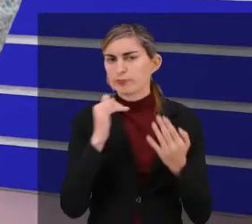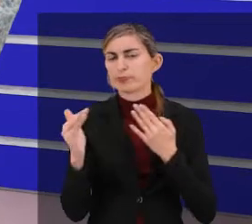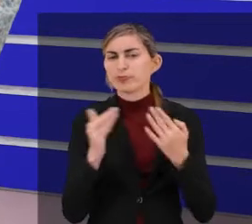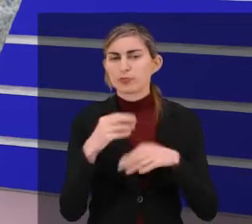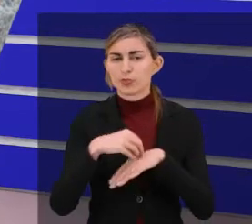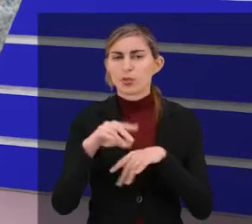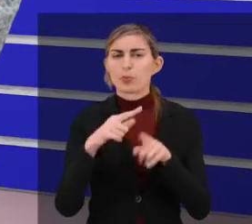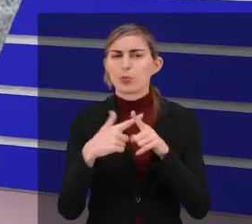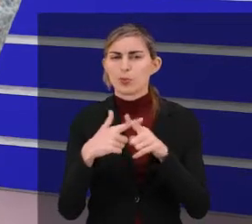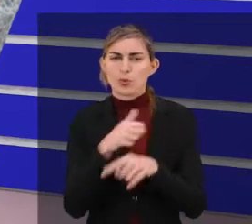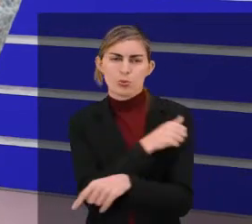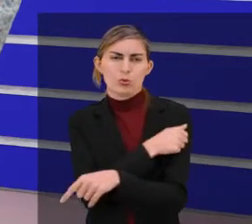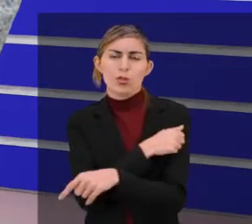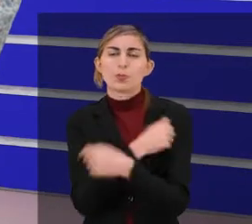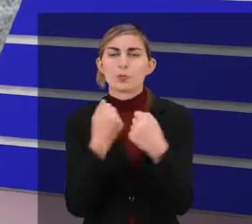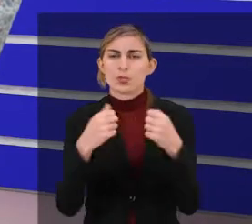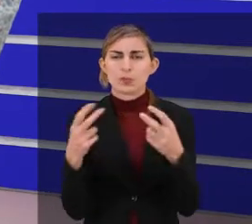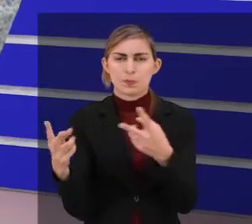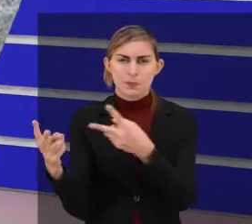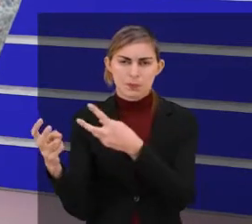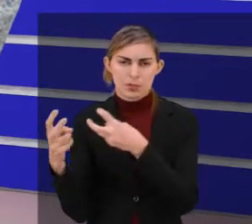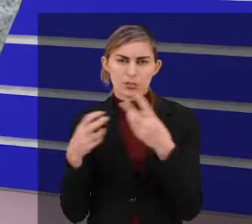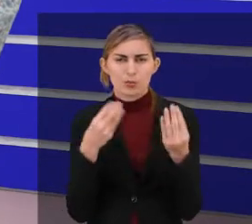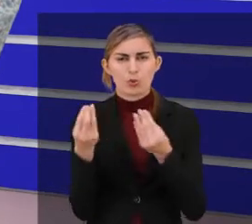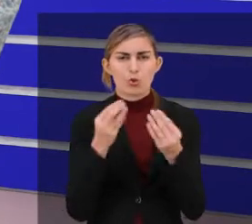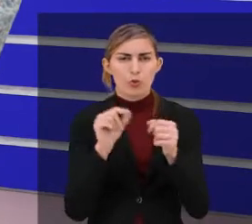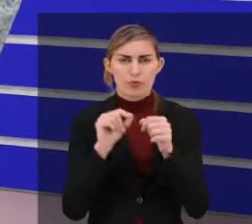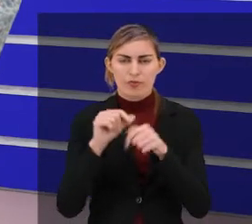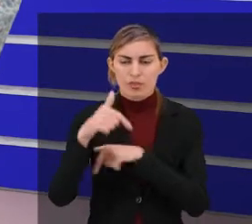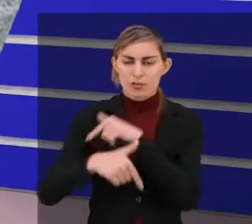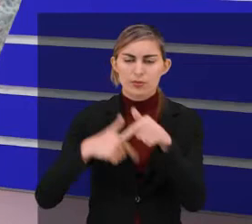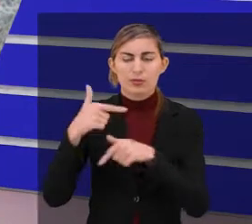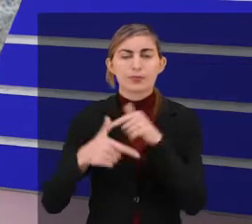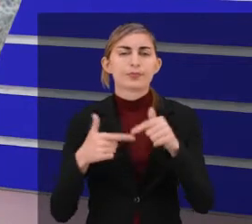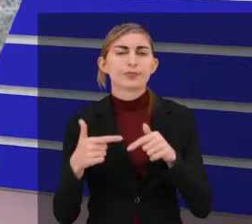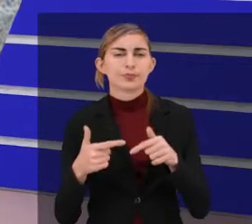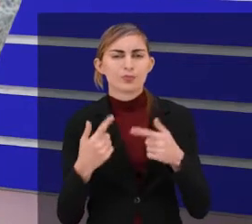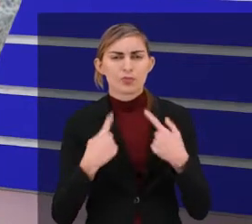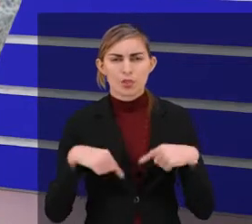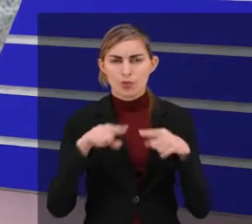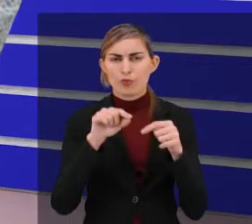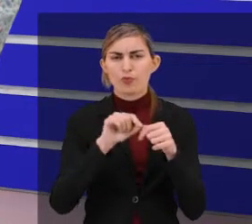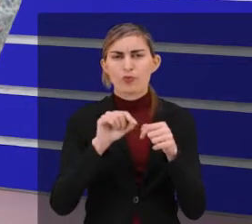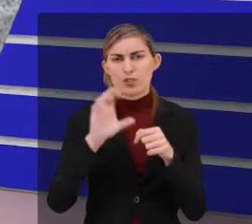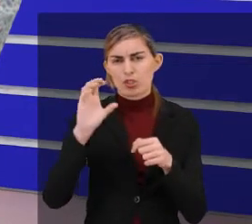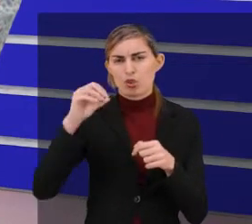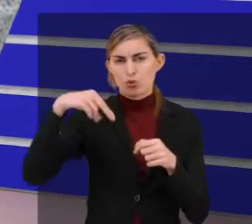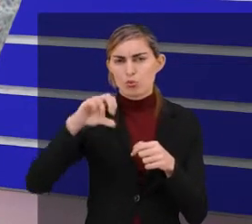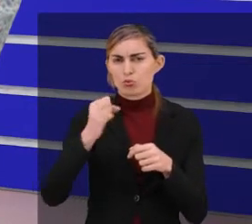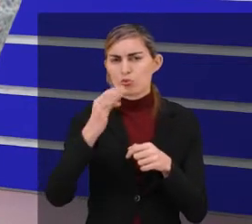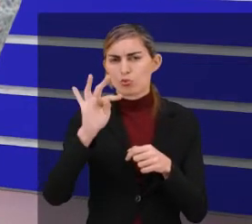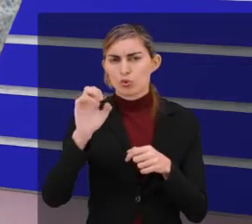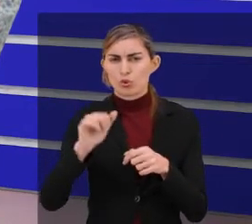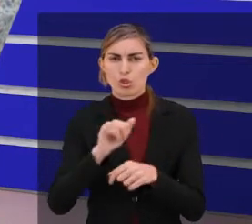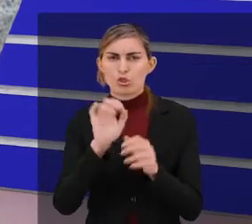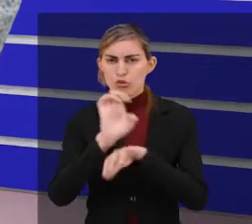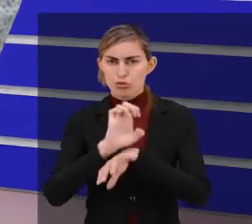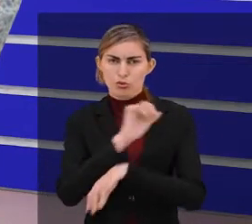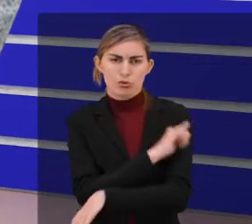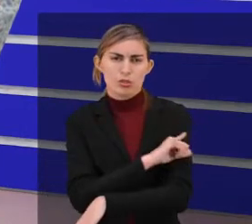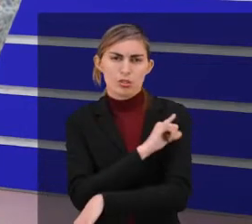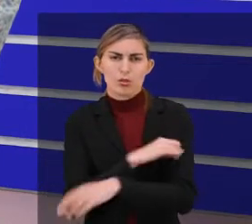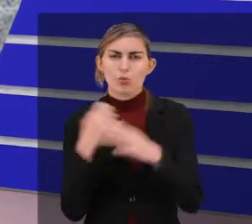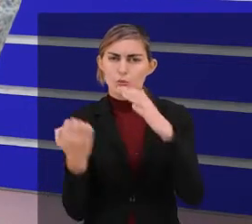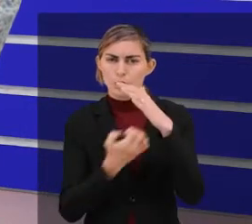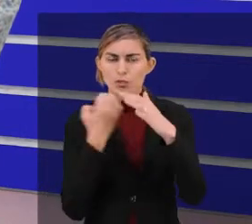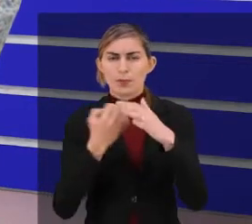exemplo, porque os alunos precisam perceber como é que se faz esse trabalho. Eu fui fazer uma consultoria no estado do Rio de Janeiro,